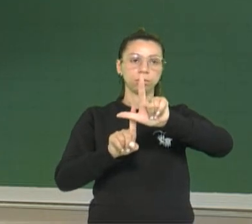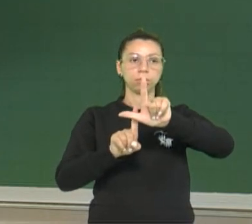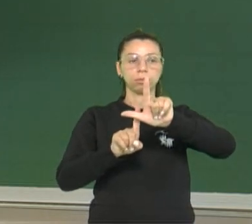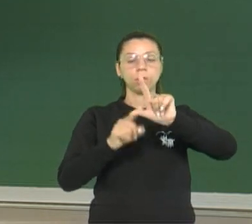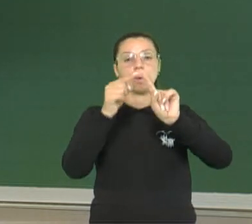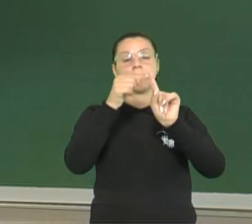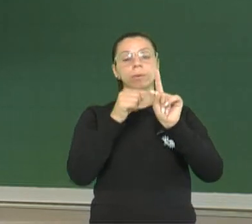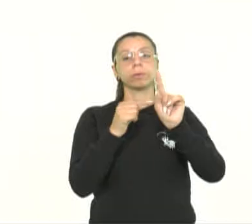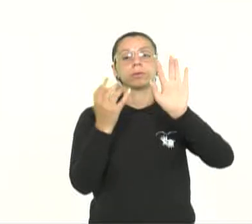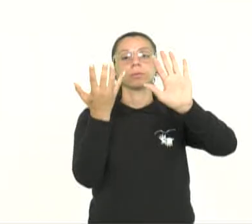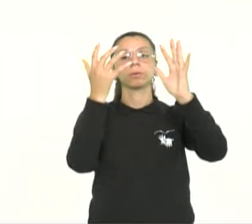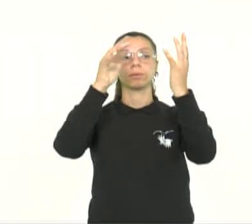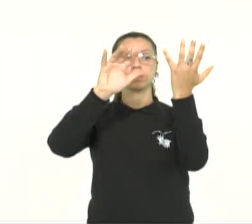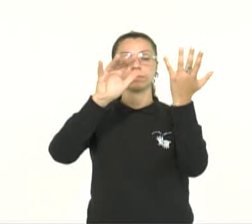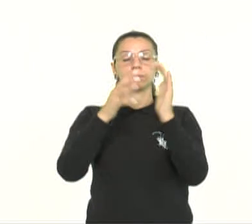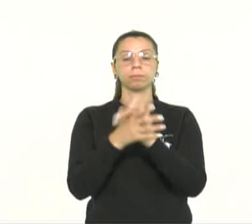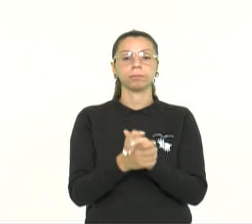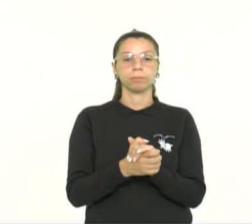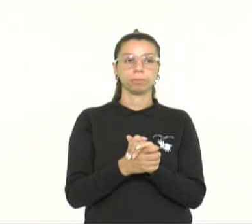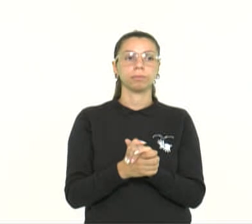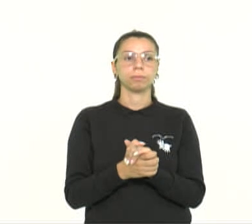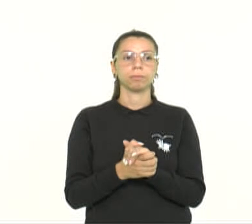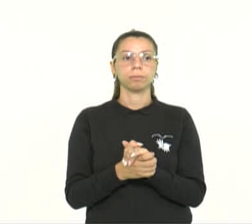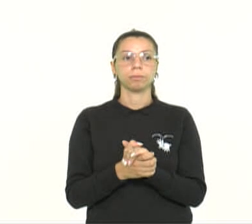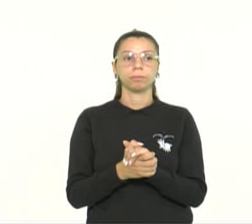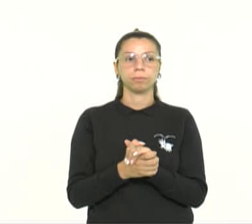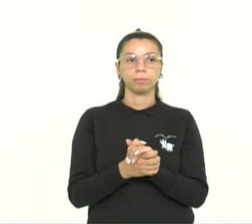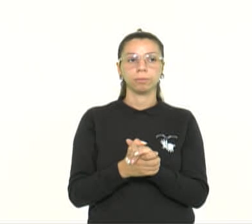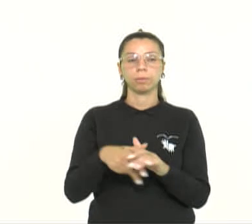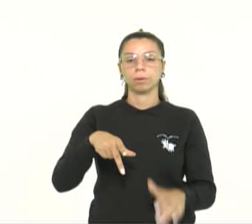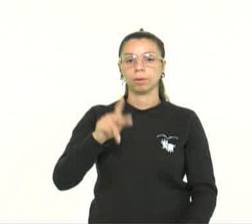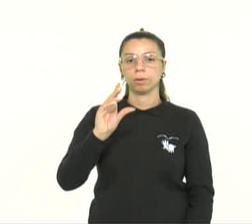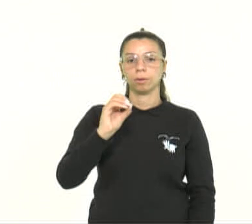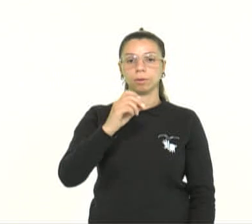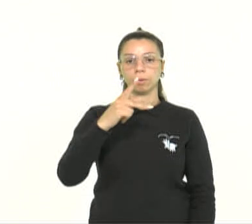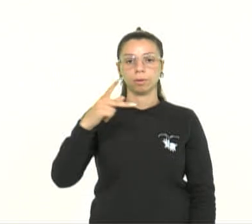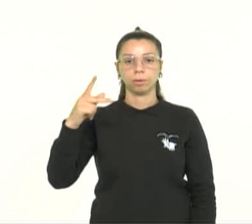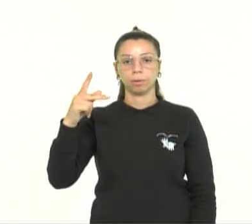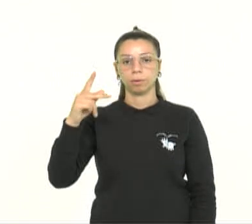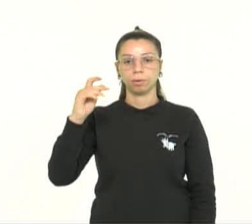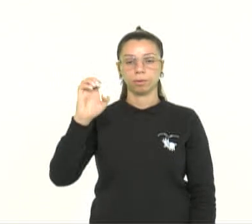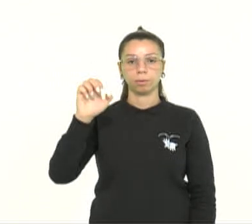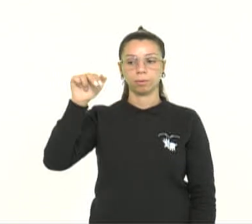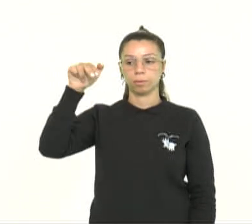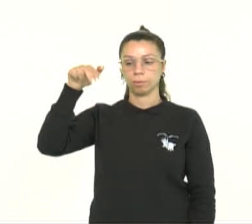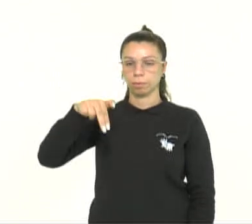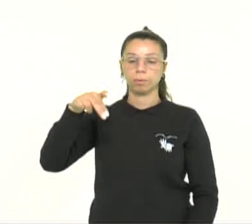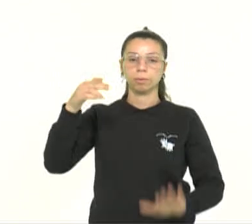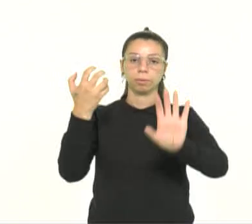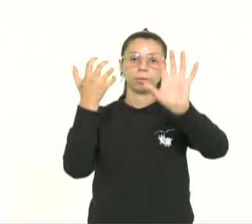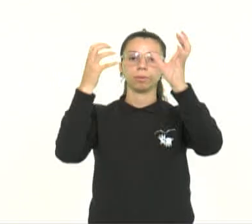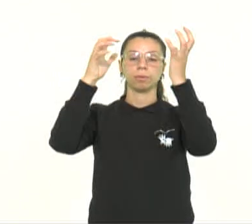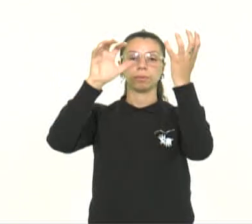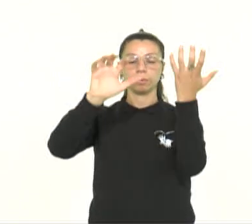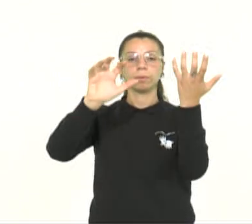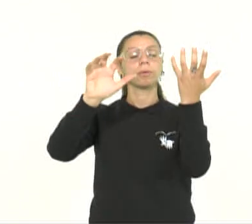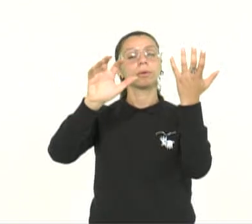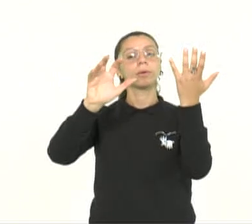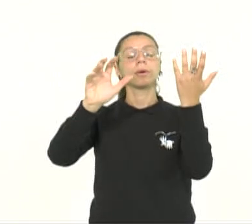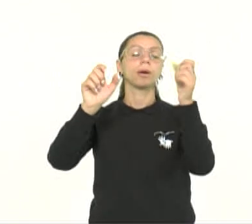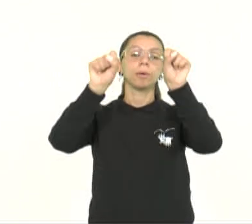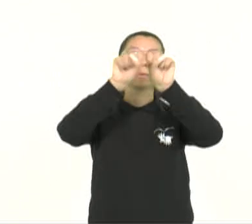climas. Olha aqui, ó. Classificação de Köppen-Geiger, mais conhecida como Classificação Climática de Köppen, é o sistema